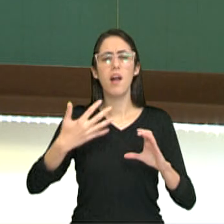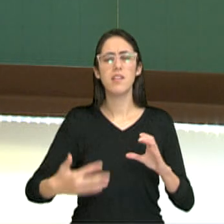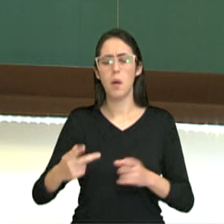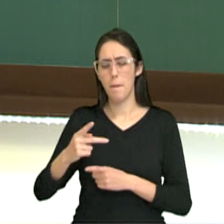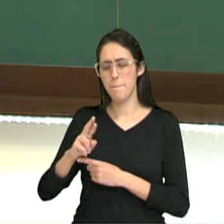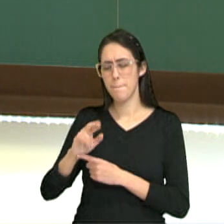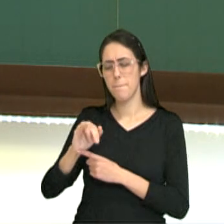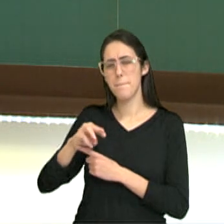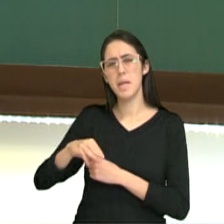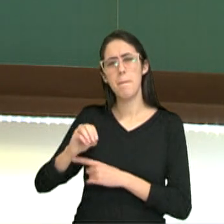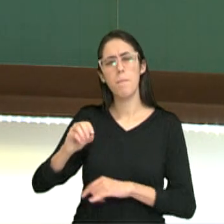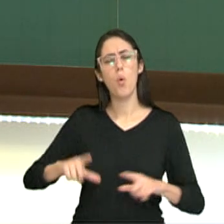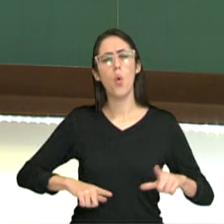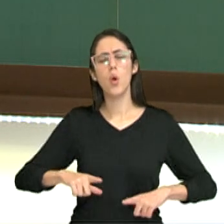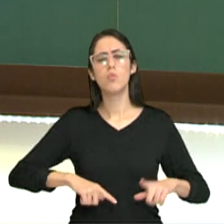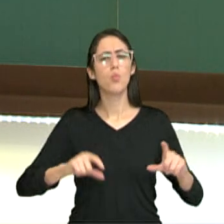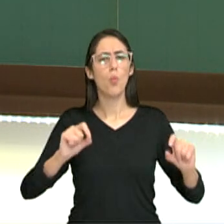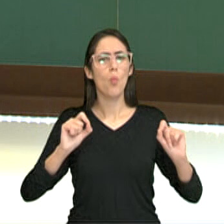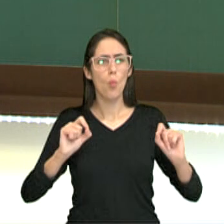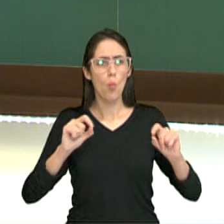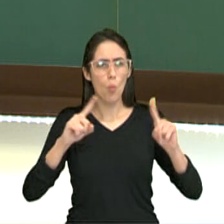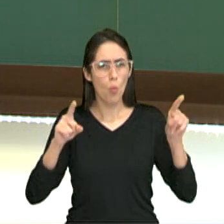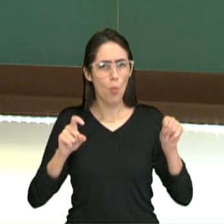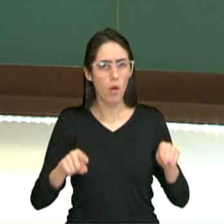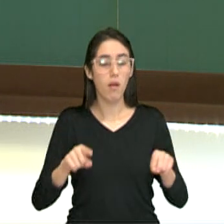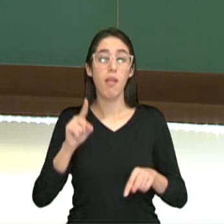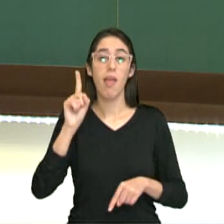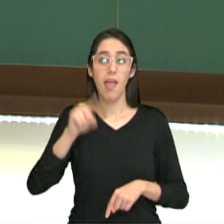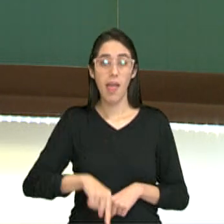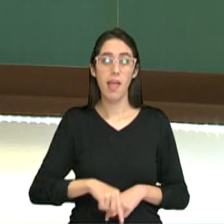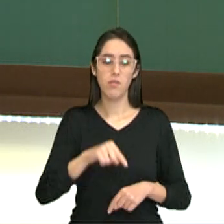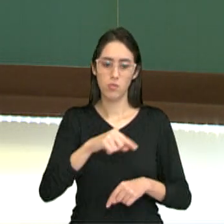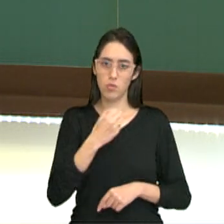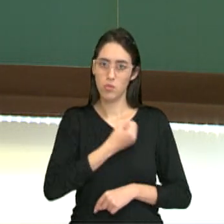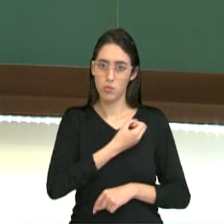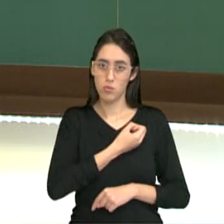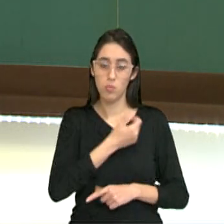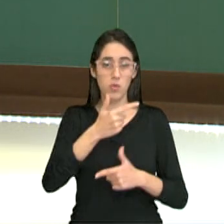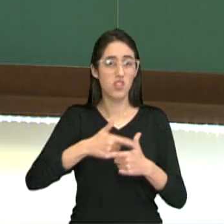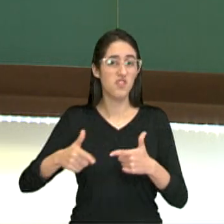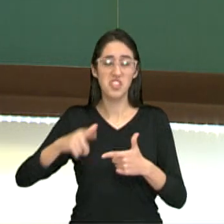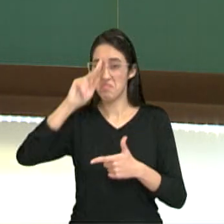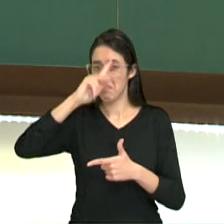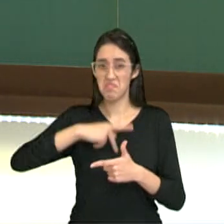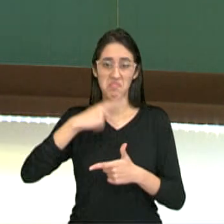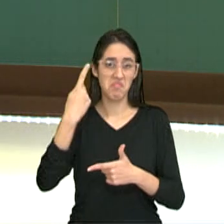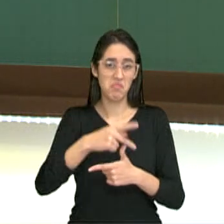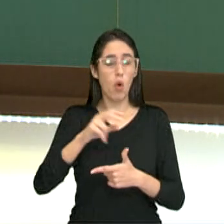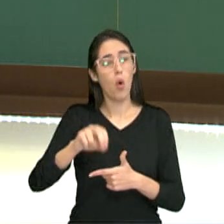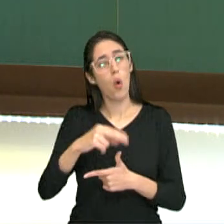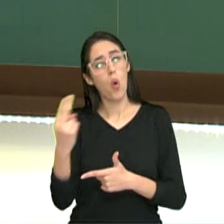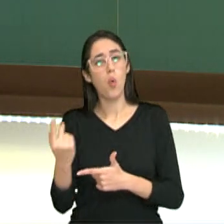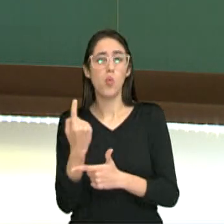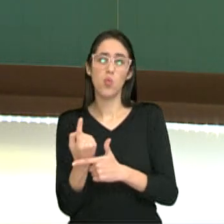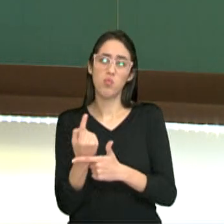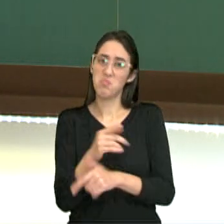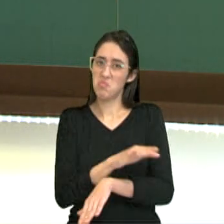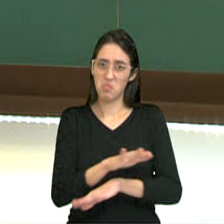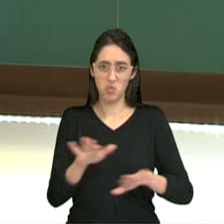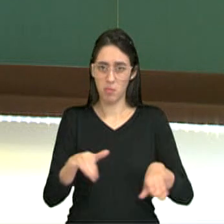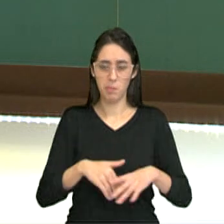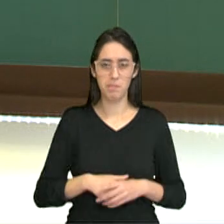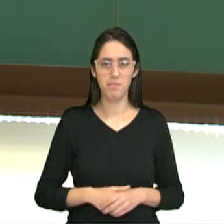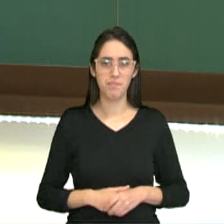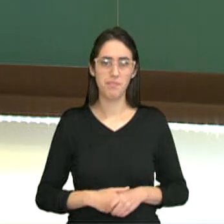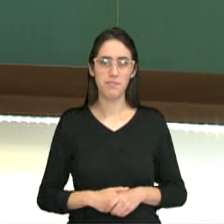primo? O número primo é aquele número que só divide por ele mesmo e pelo número 1, ok?